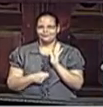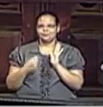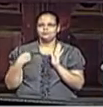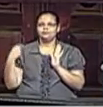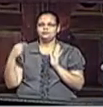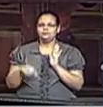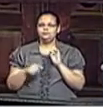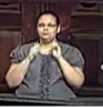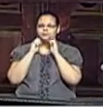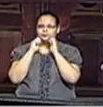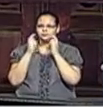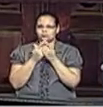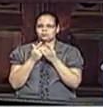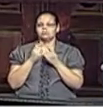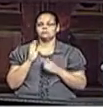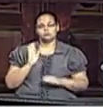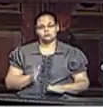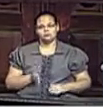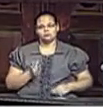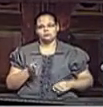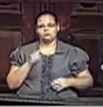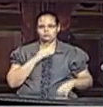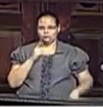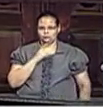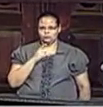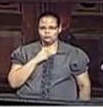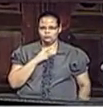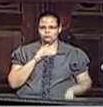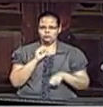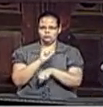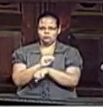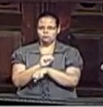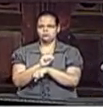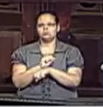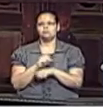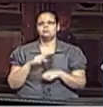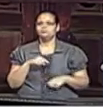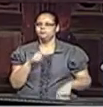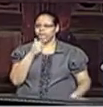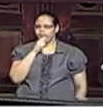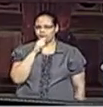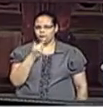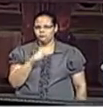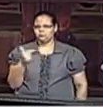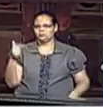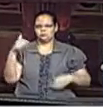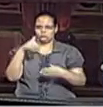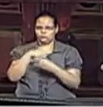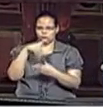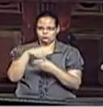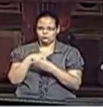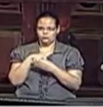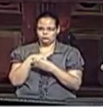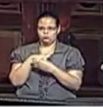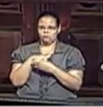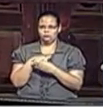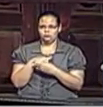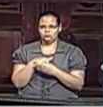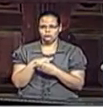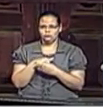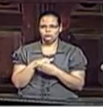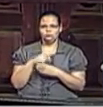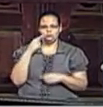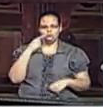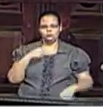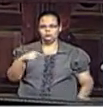Casa Legislativa. Então, já que temos uma freada de arrumação, já que não temos votação, enfim, a toque de caixa